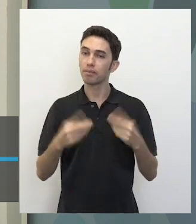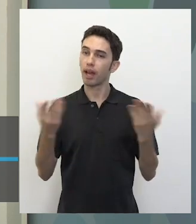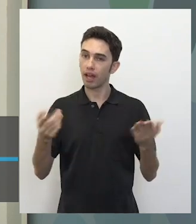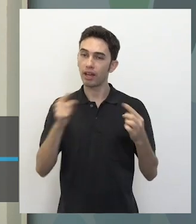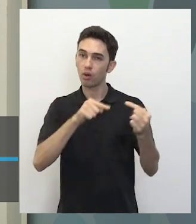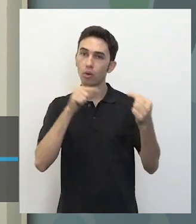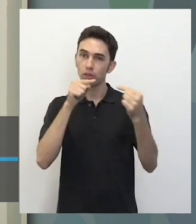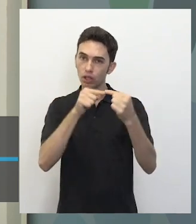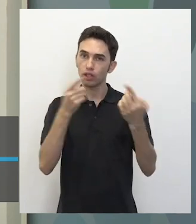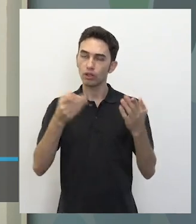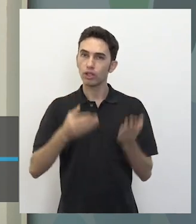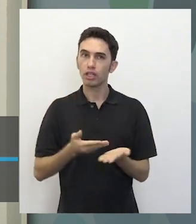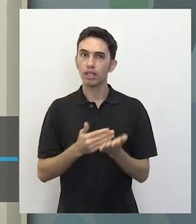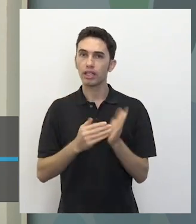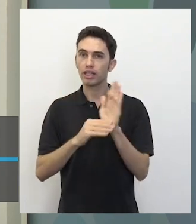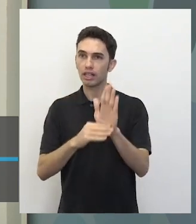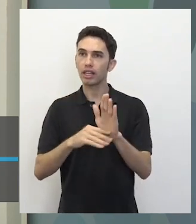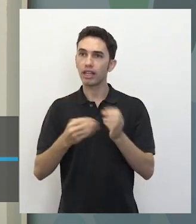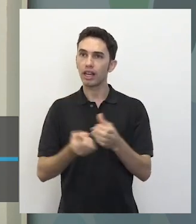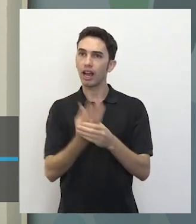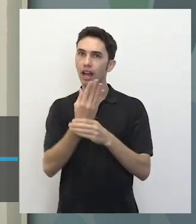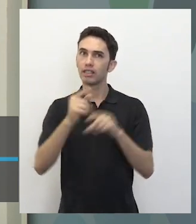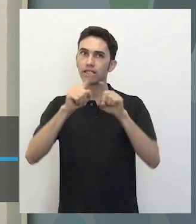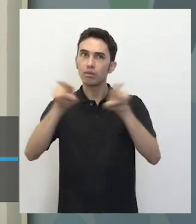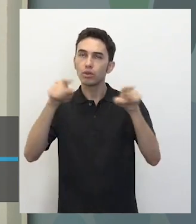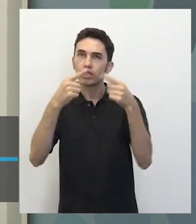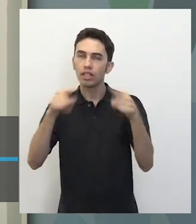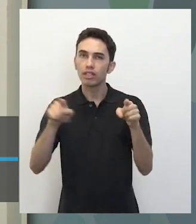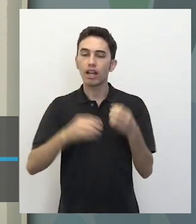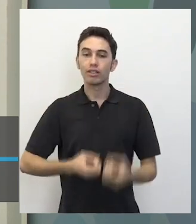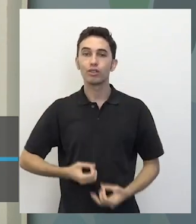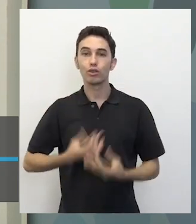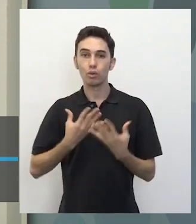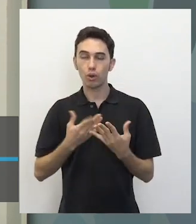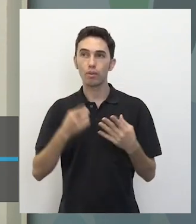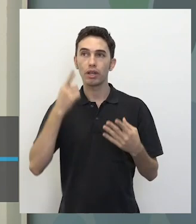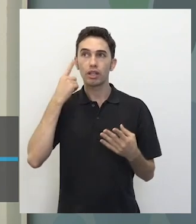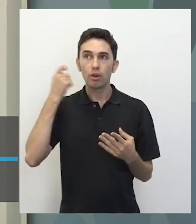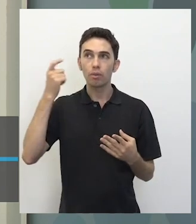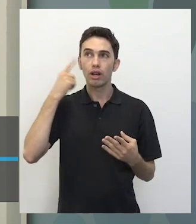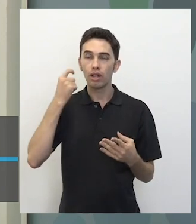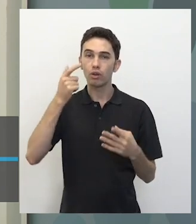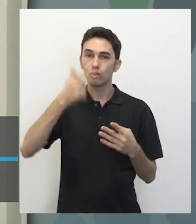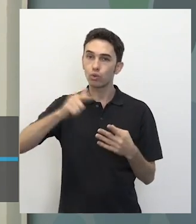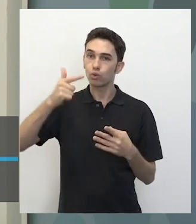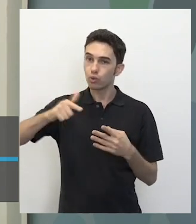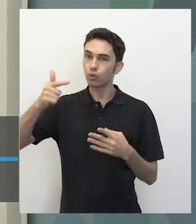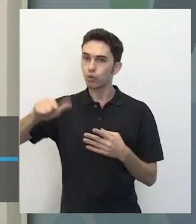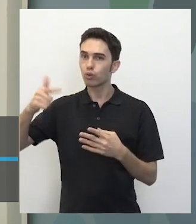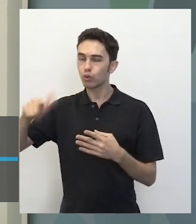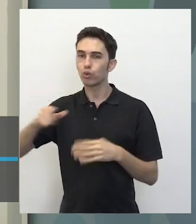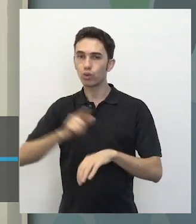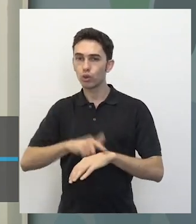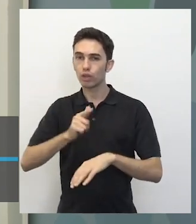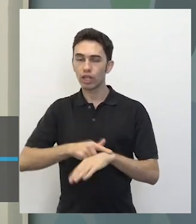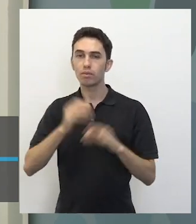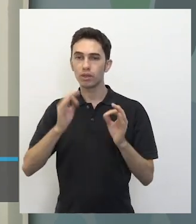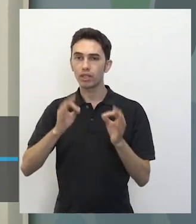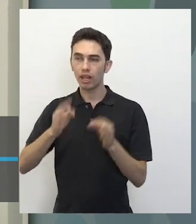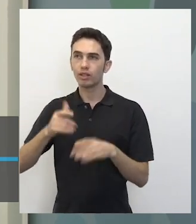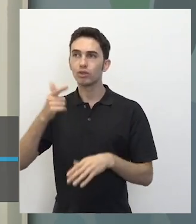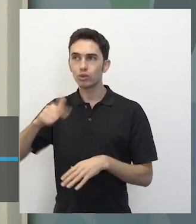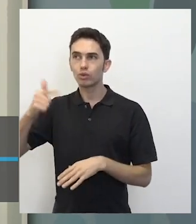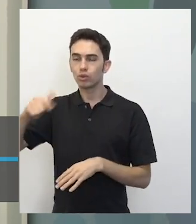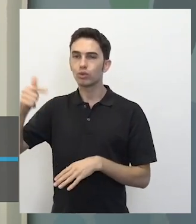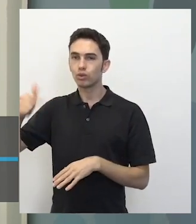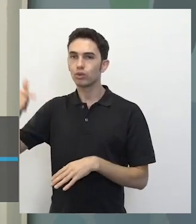para que venha a dar essa musicalidade. Eu tenho uma sequência de sons sempre acontecendo no mesmo tempo, na mesma hora, e vai dando